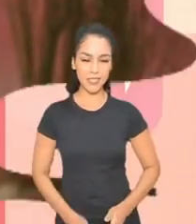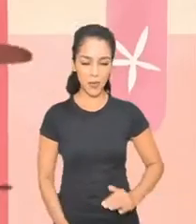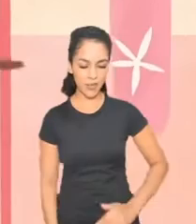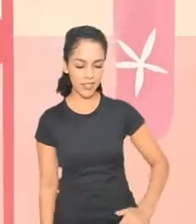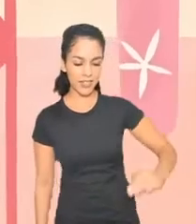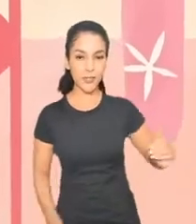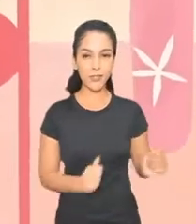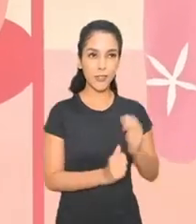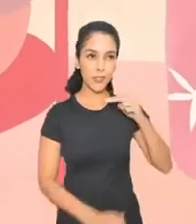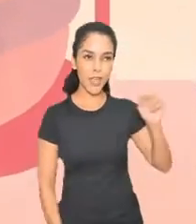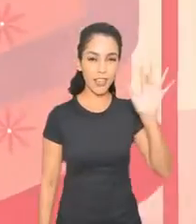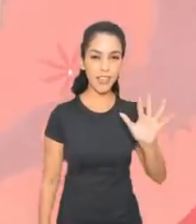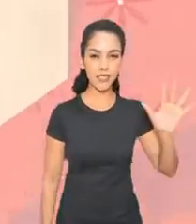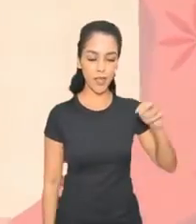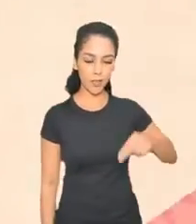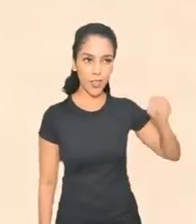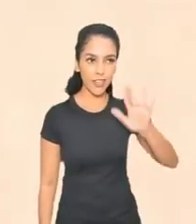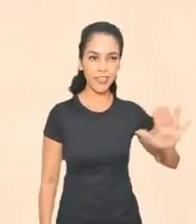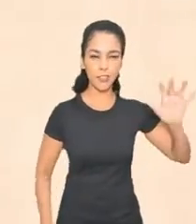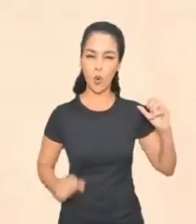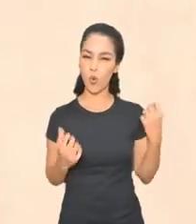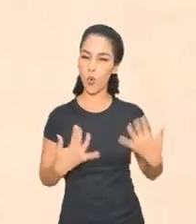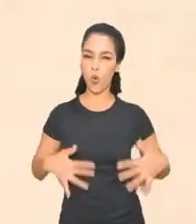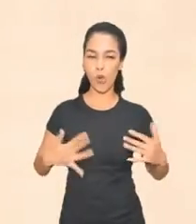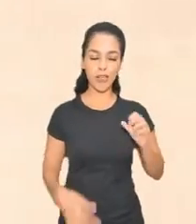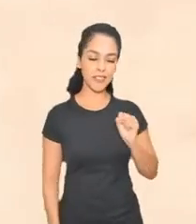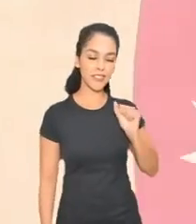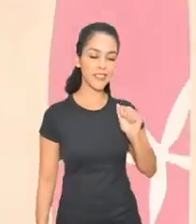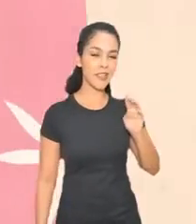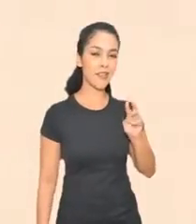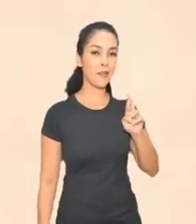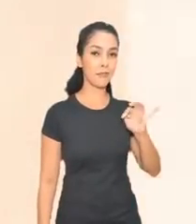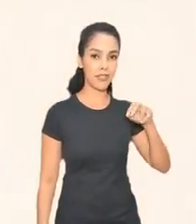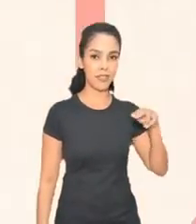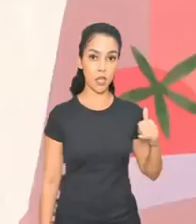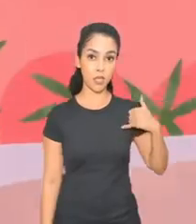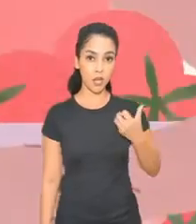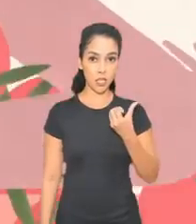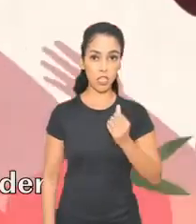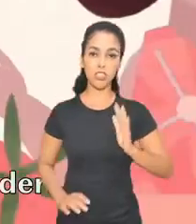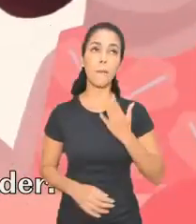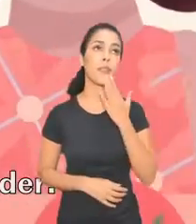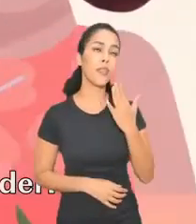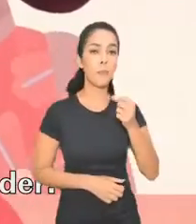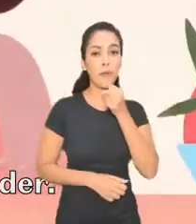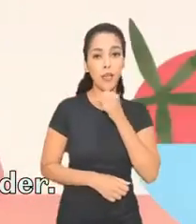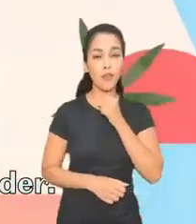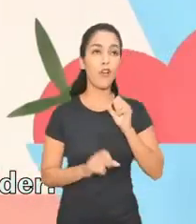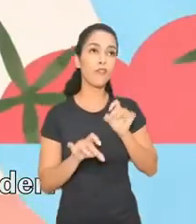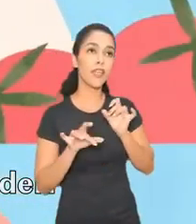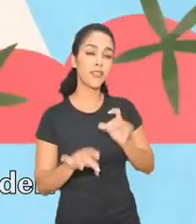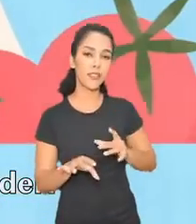Nascida e criada por nordestinas, uma grande nordestina, Sabrina é. Já era empreendedora com 6 anos a menina. Pedia pra avó pra